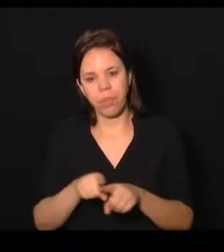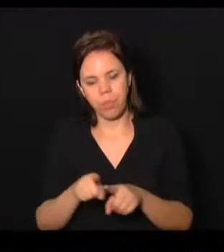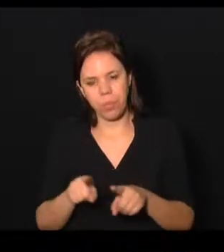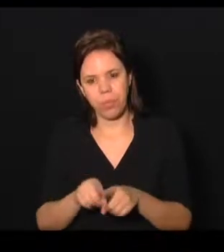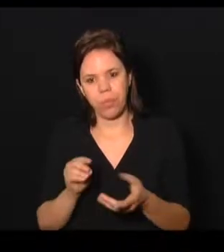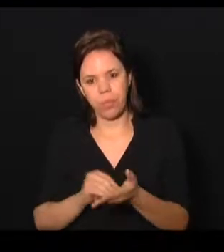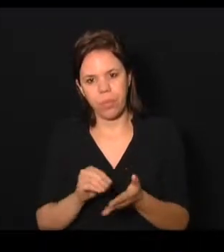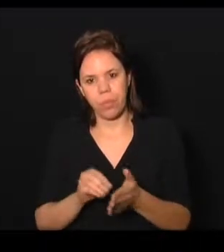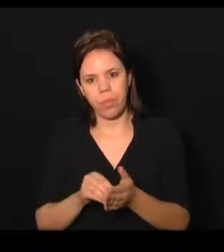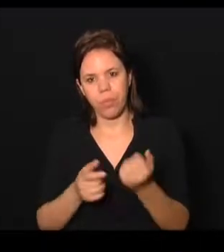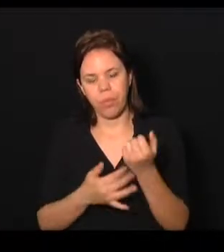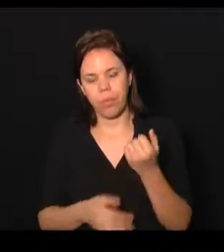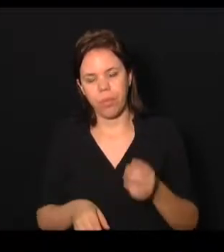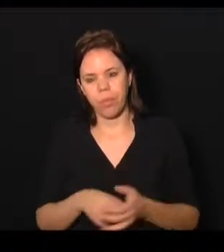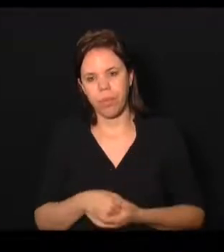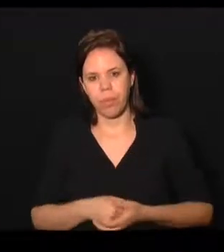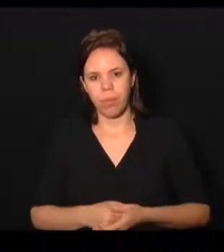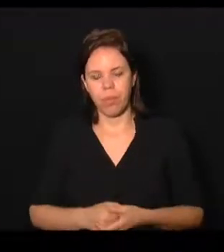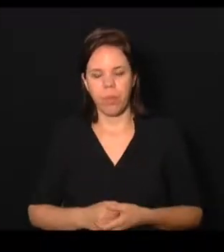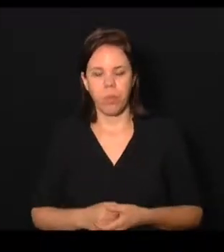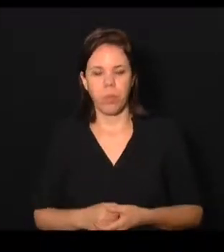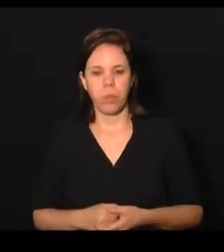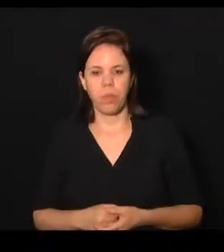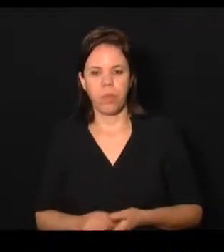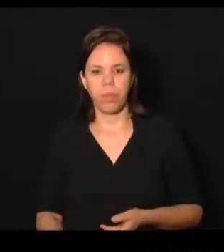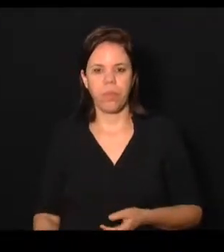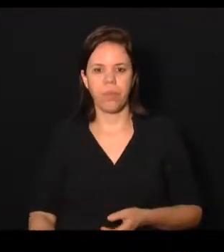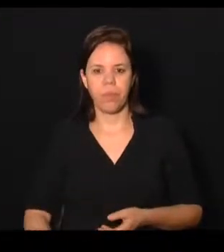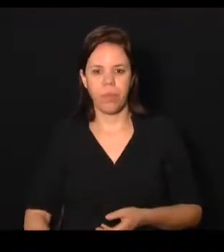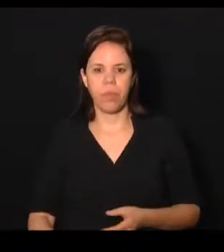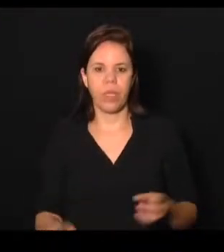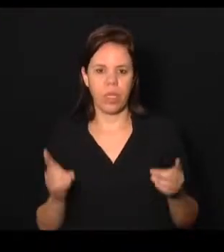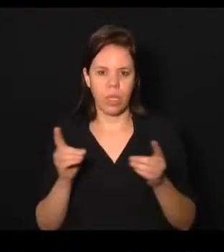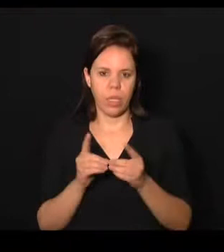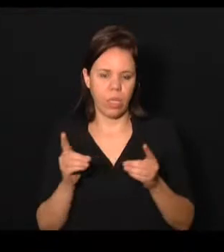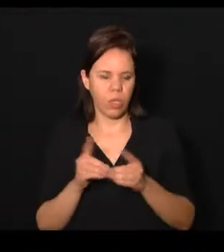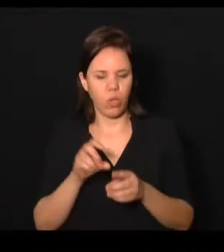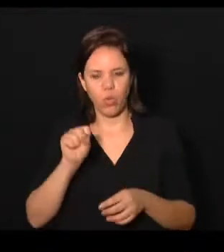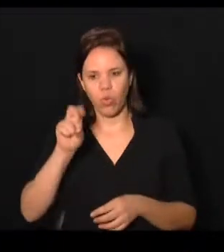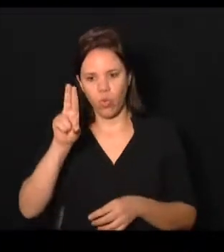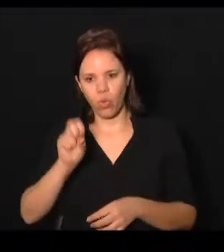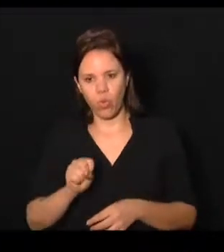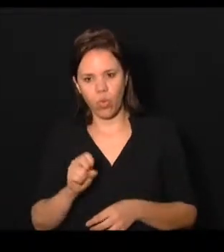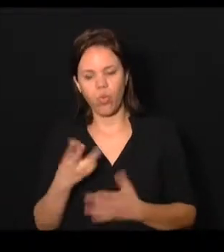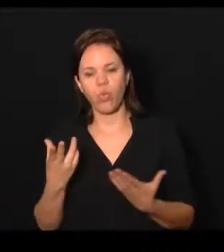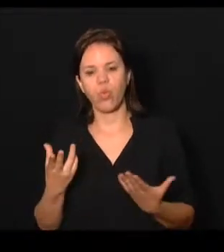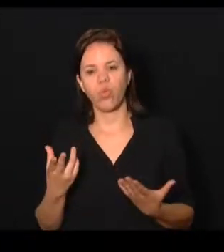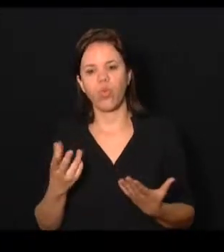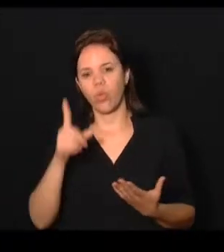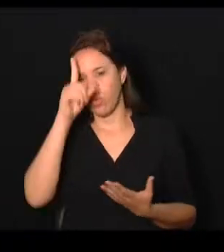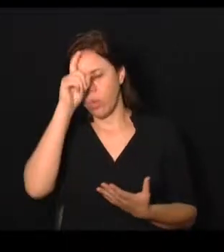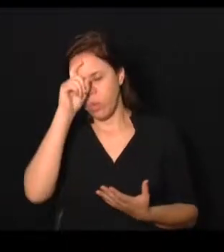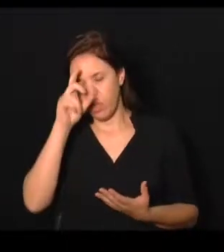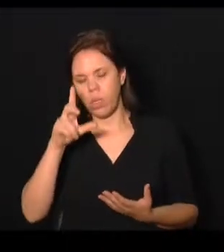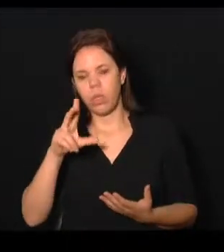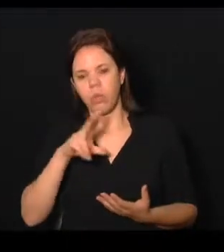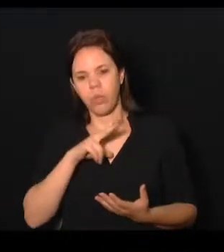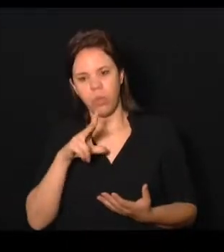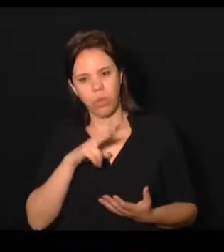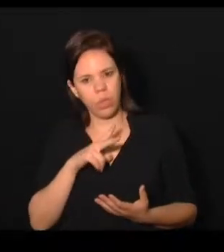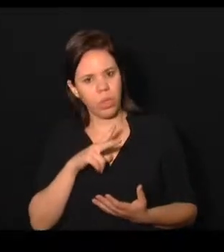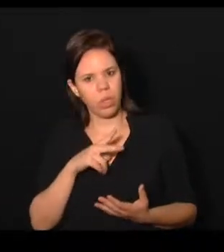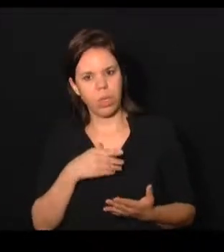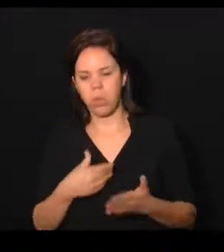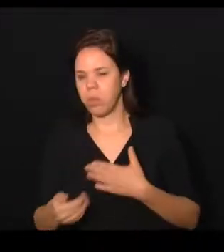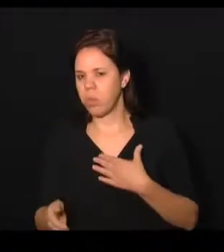de sangue. E então a gente atende rede SUS, rede conveniada, rede particular, a gente não